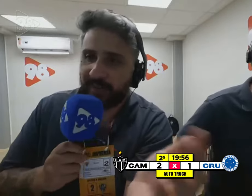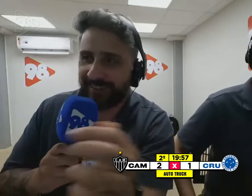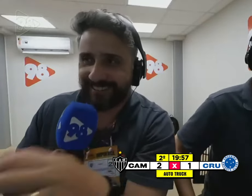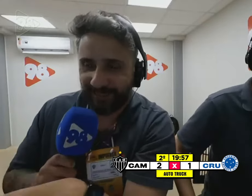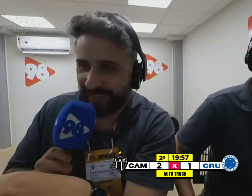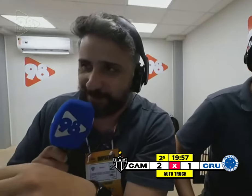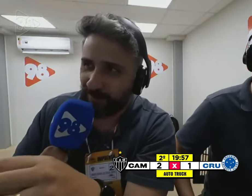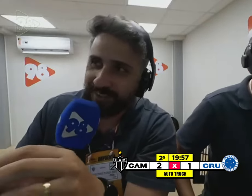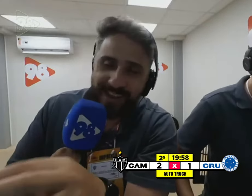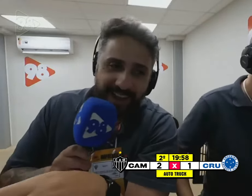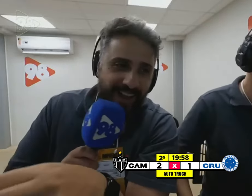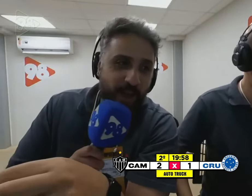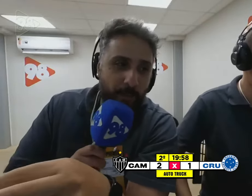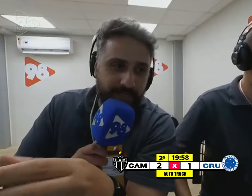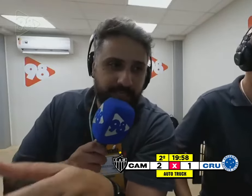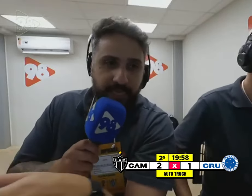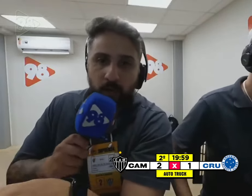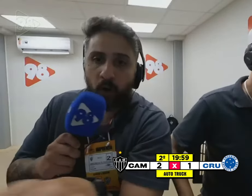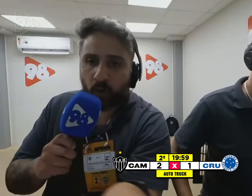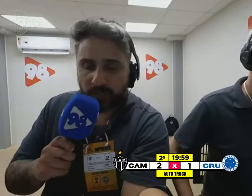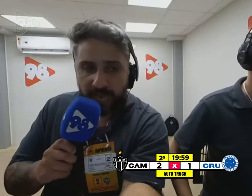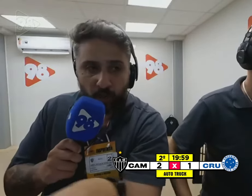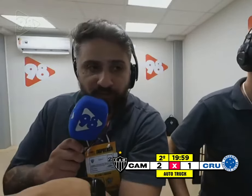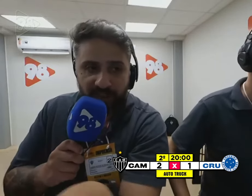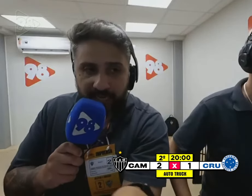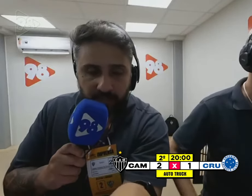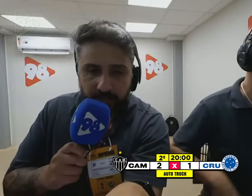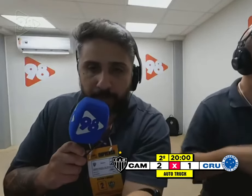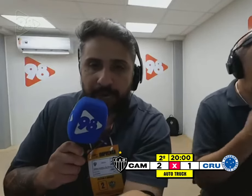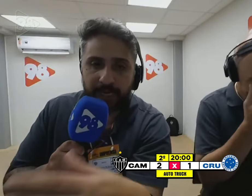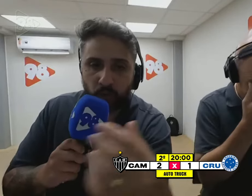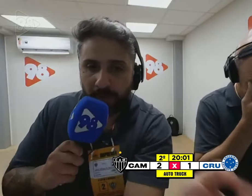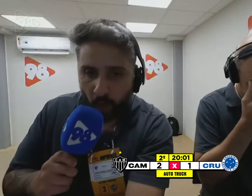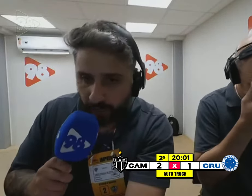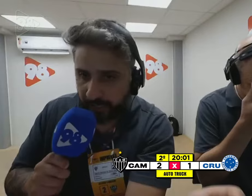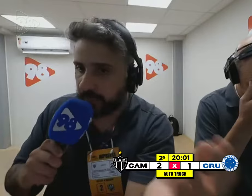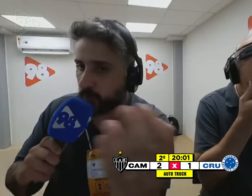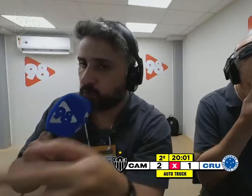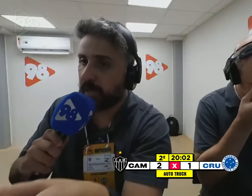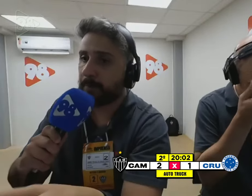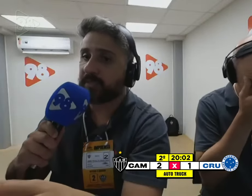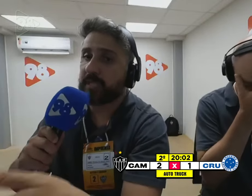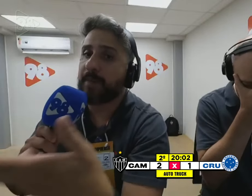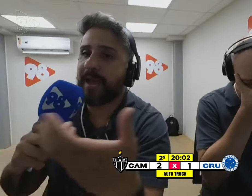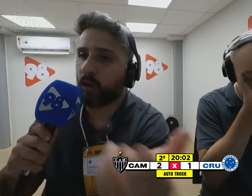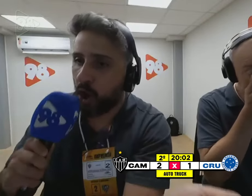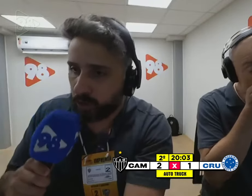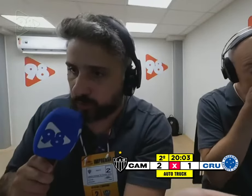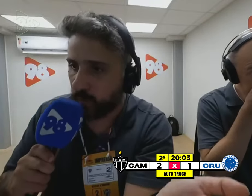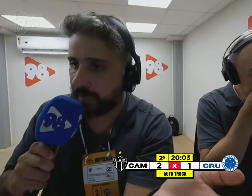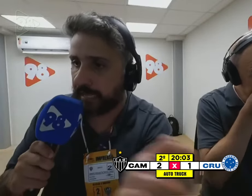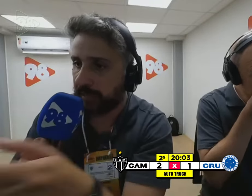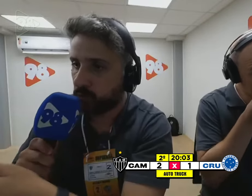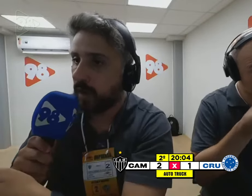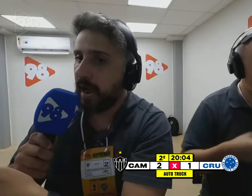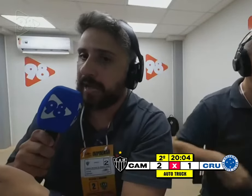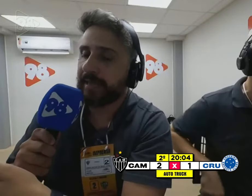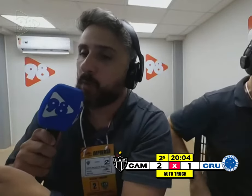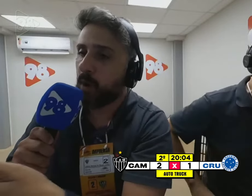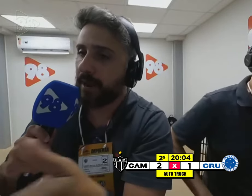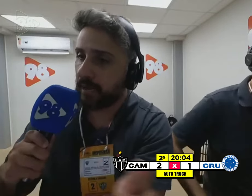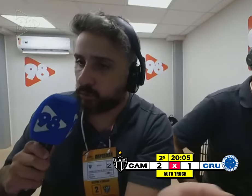mim é Tá bom mas sim Cruzeiro vem trabalhando melhor nesse segundo tempo está melhor do que o